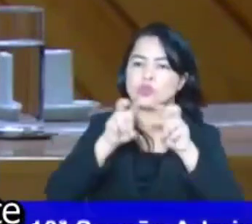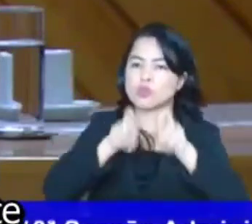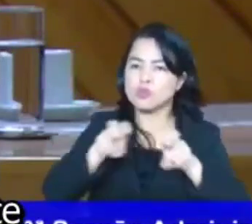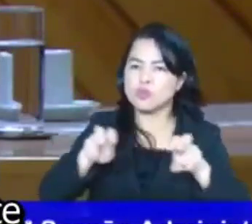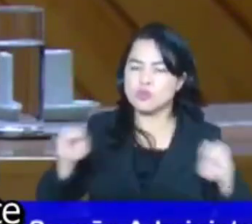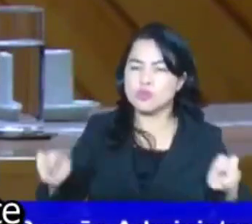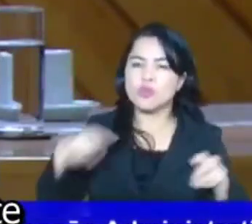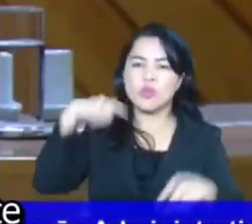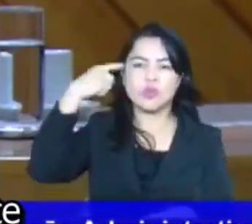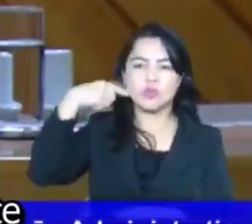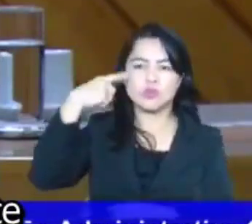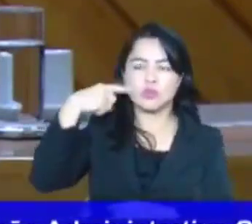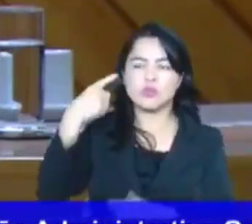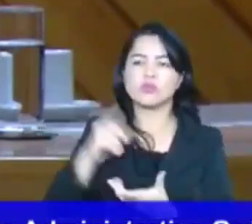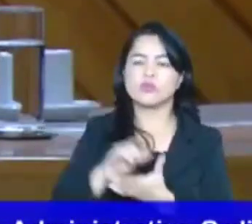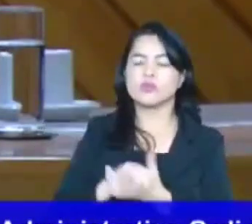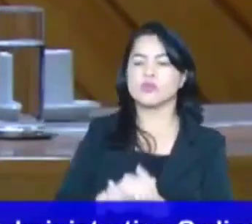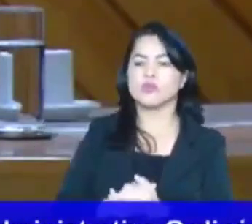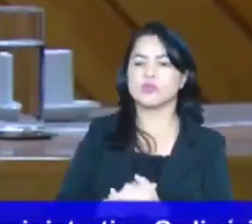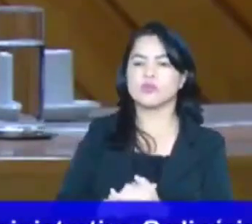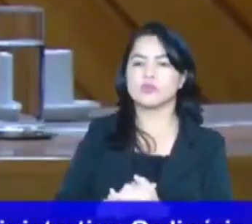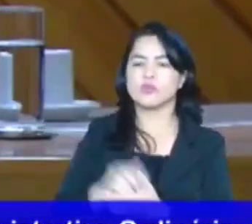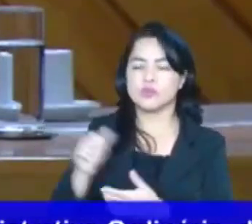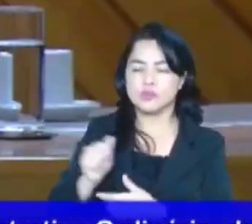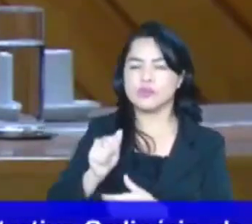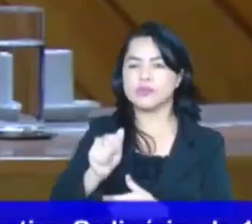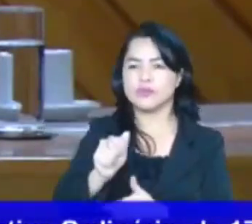senhor advogado presente.